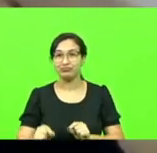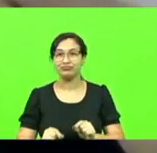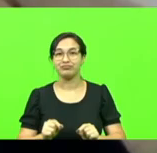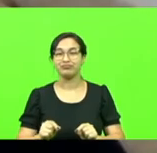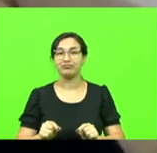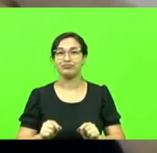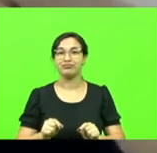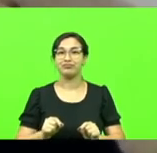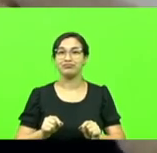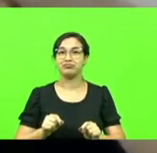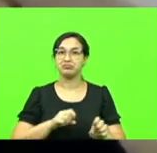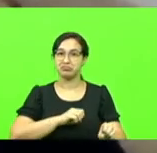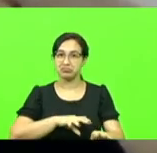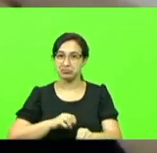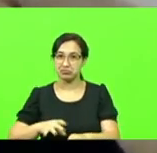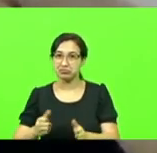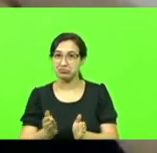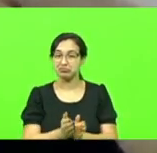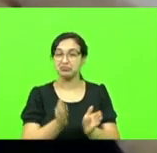agora de ampliação das entidades